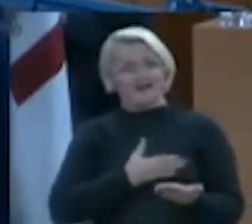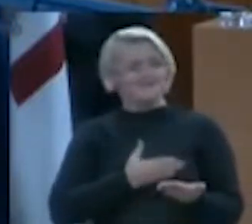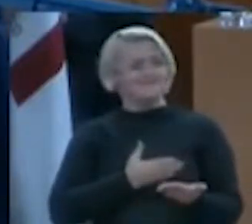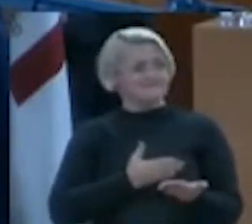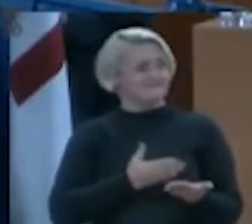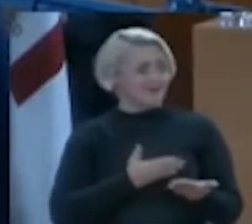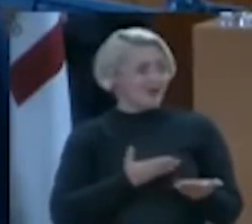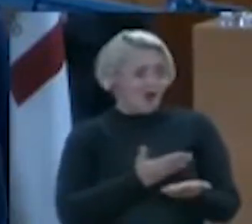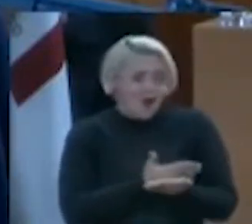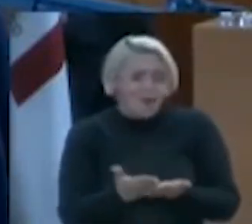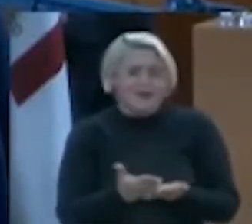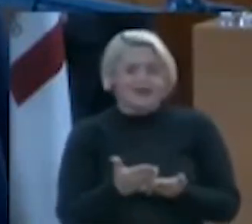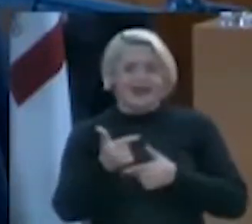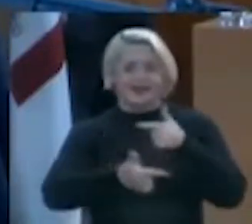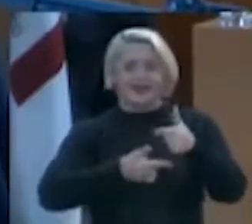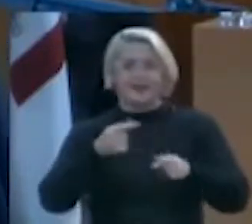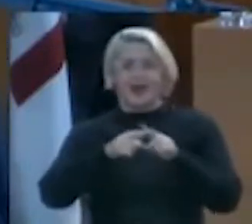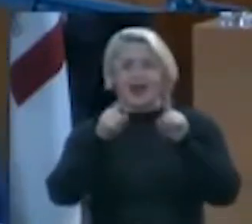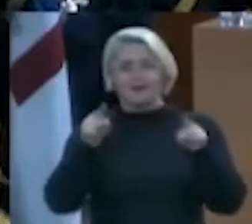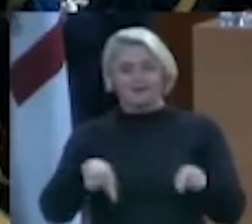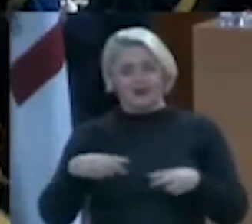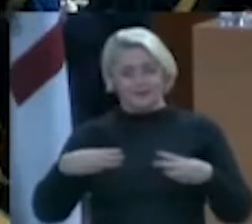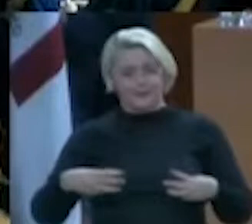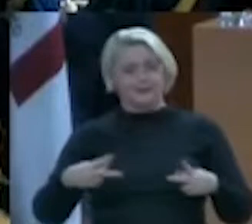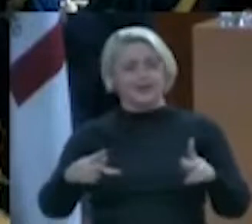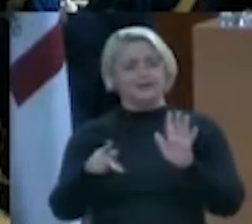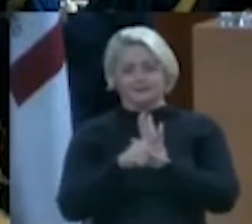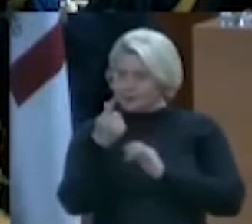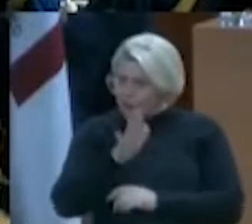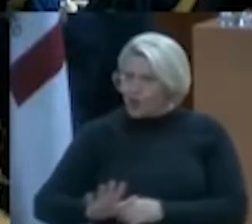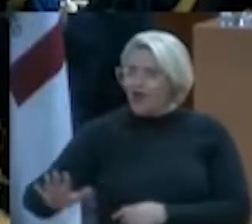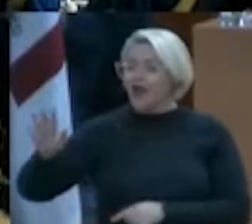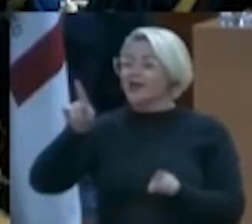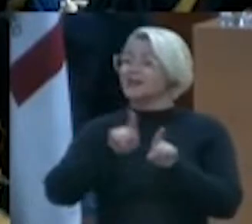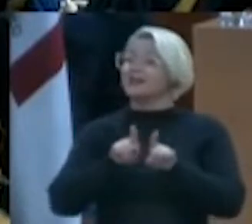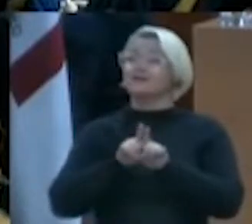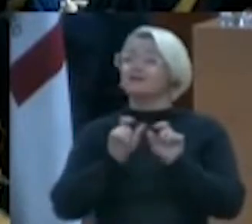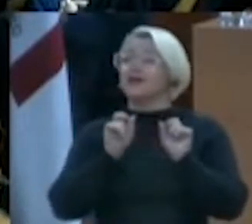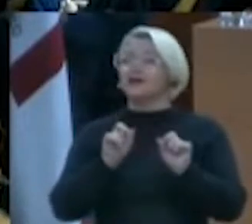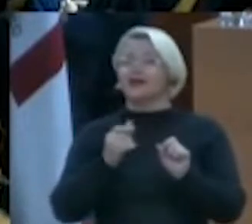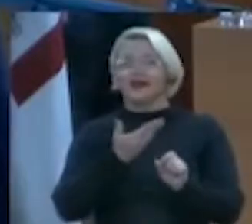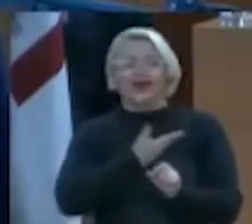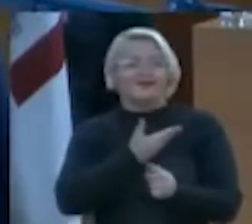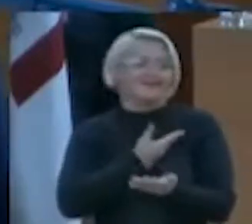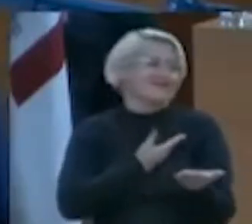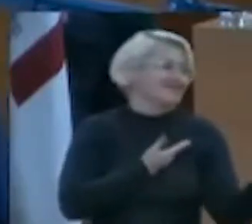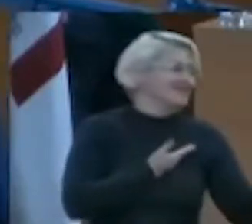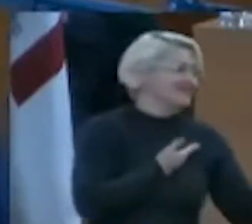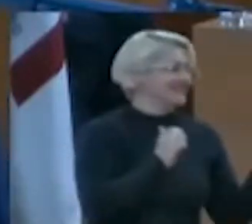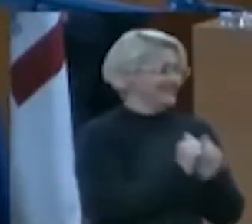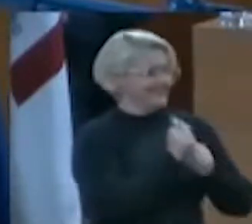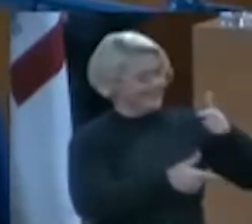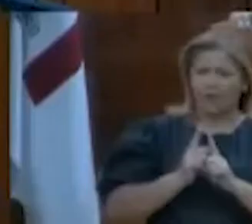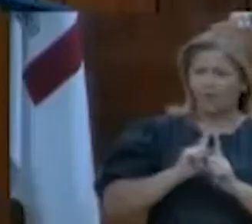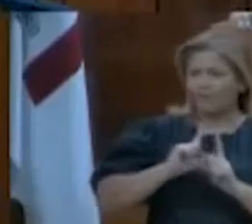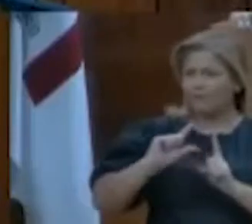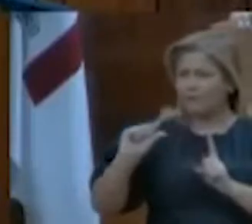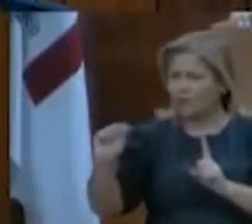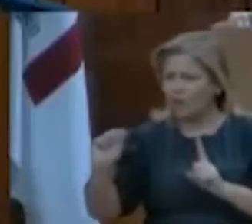integrar hoje o Ministério Público do Estado de Goiás e ainda ser colega de todos vocês. Muito